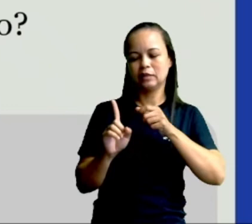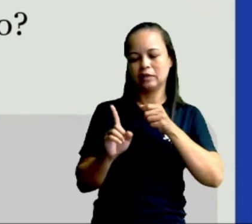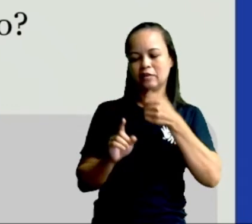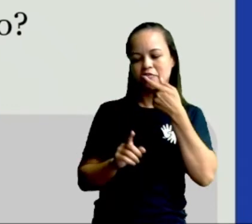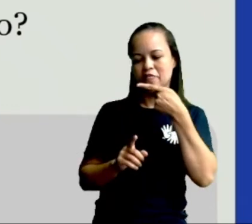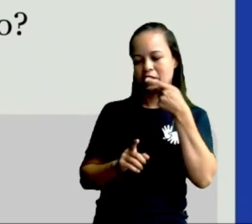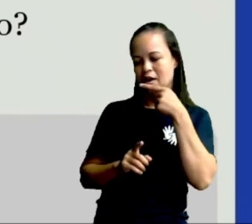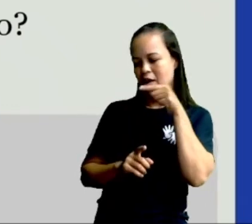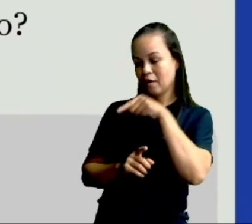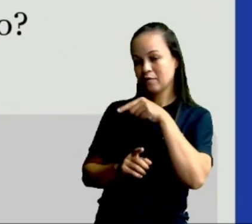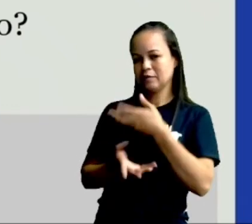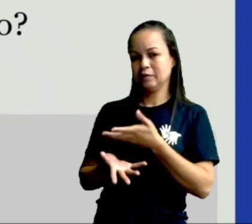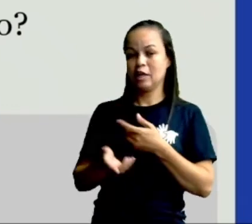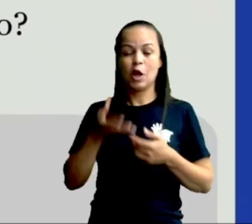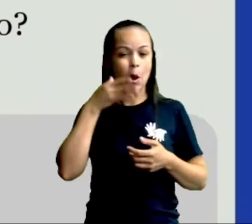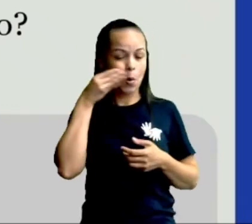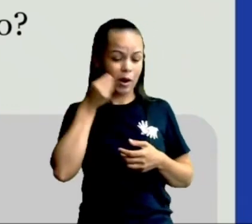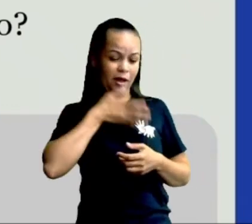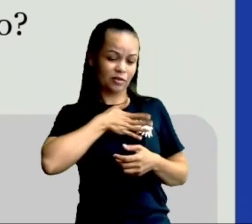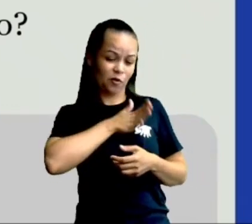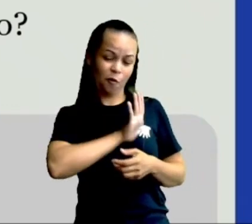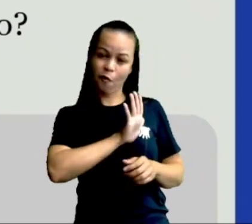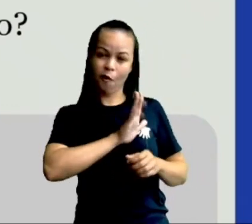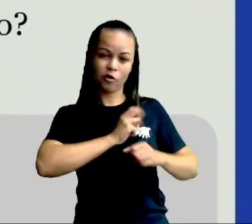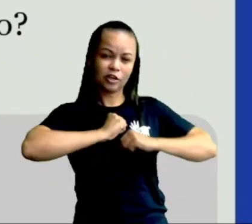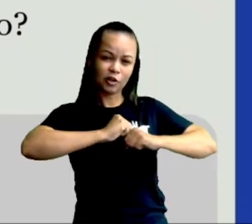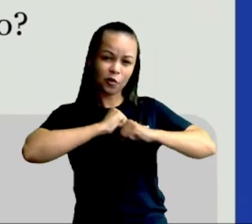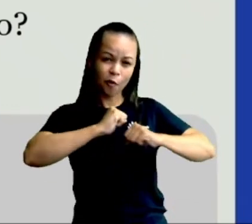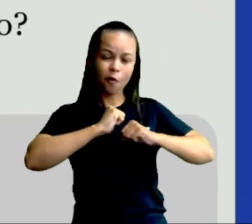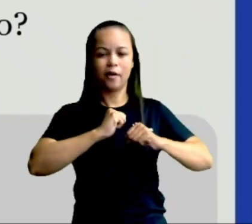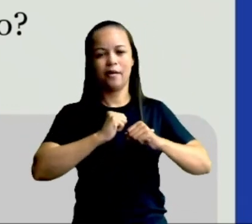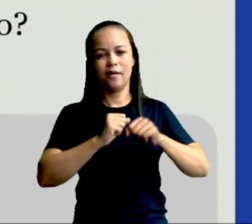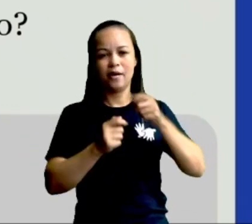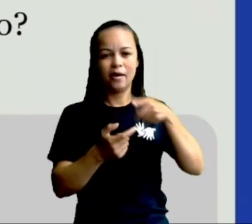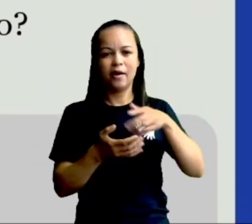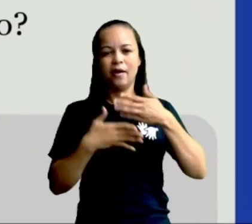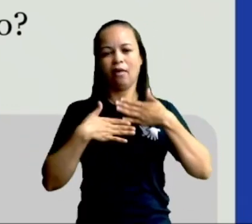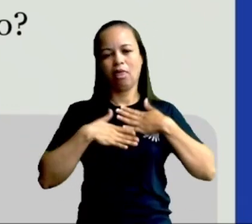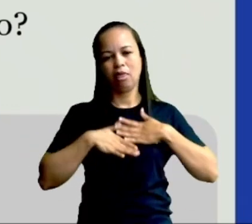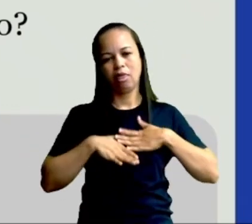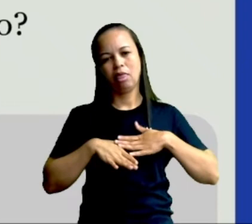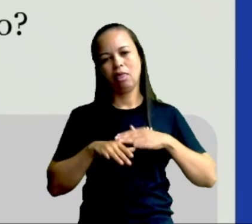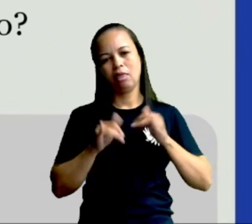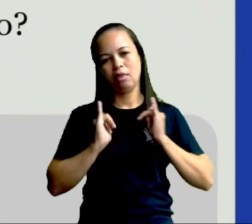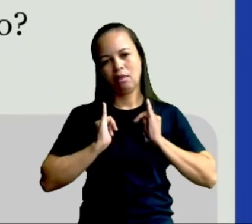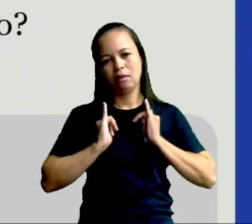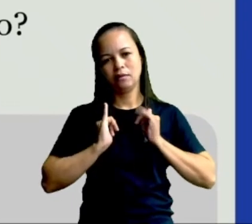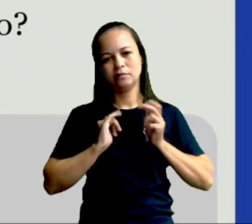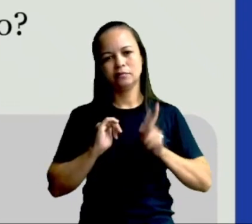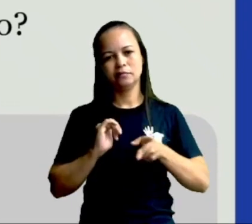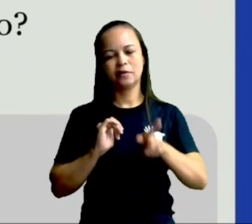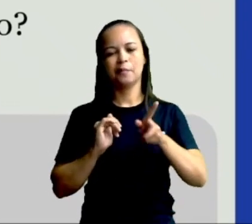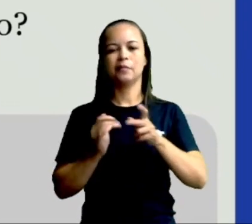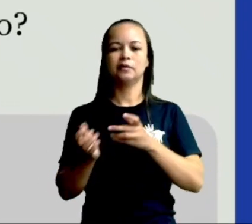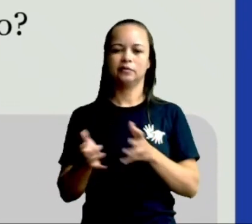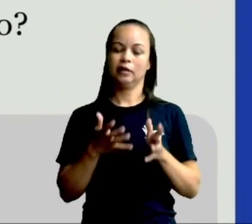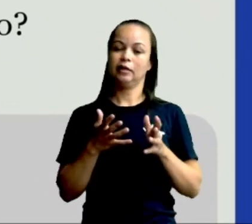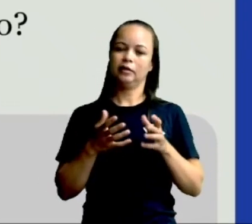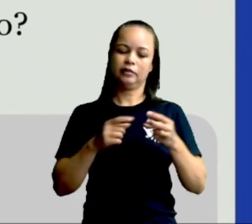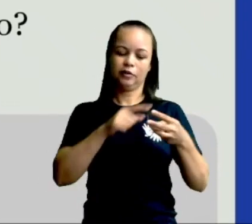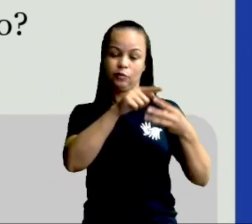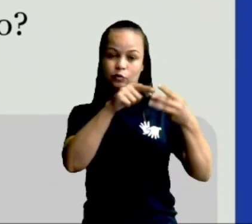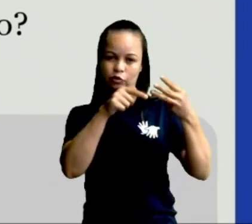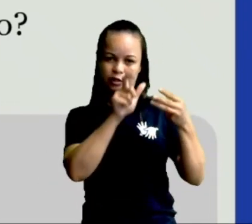gosta nadinha disso, ele não gosta de correr, ele é sedentário, certo? Então, é essa a ideia aí que está mostrando os